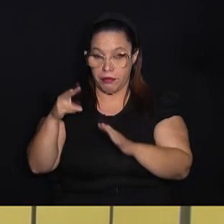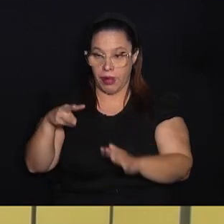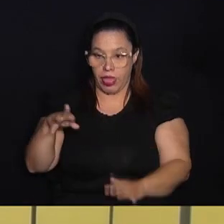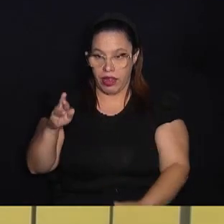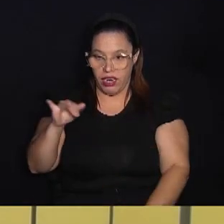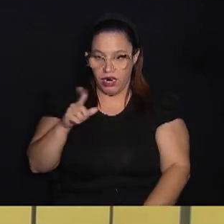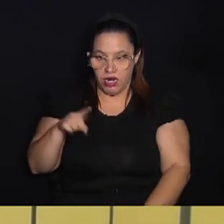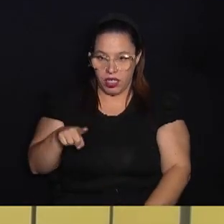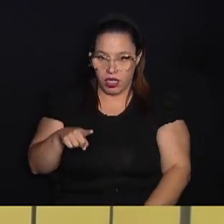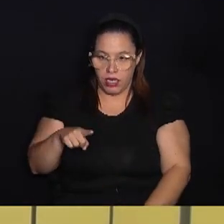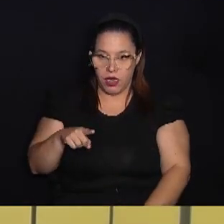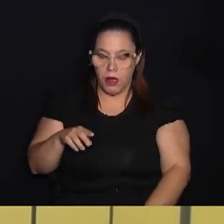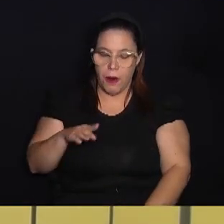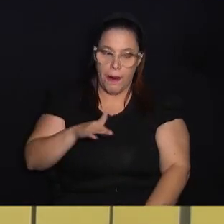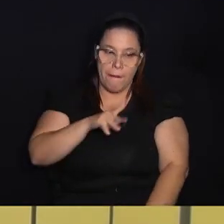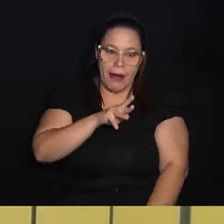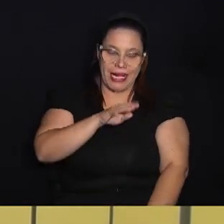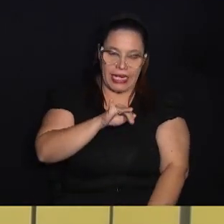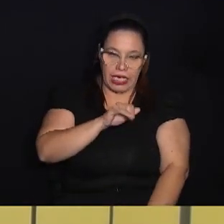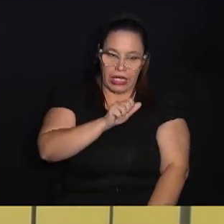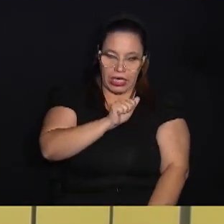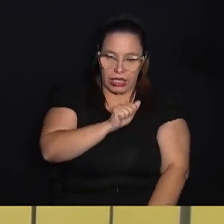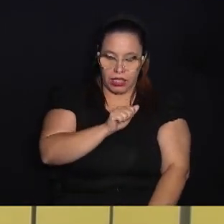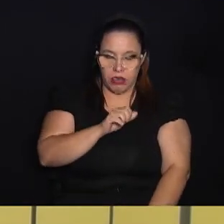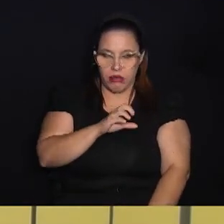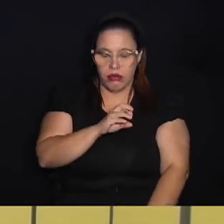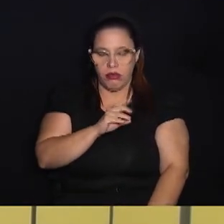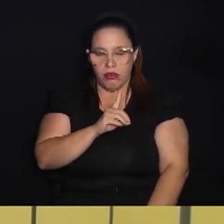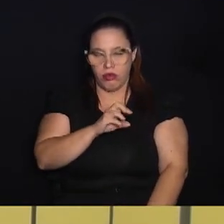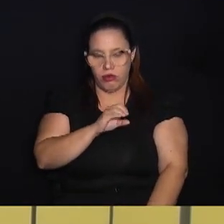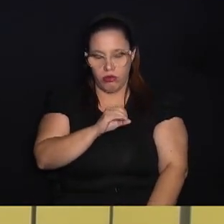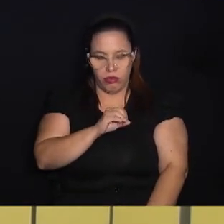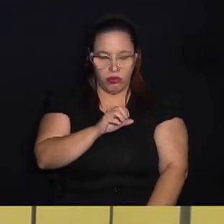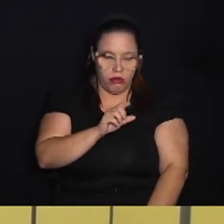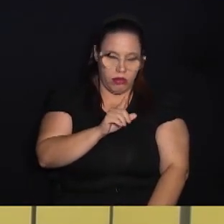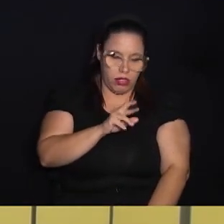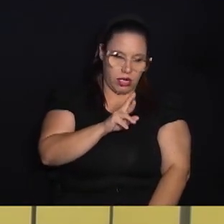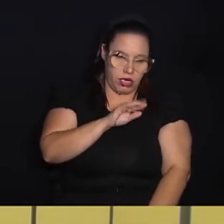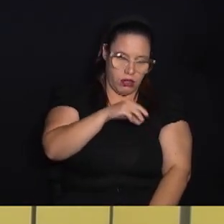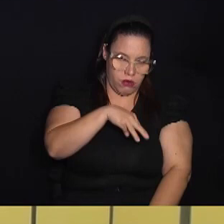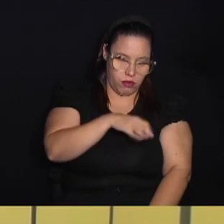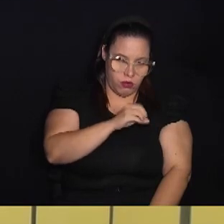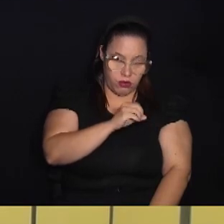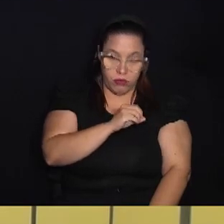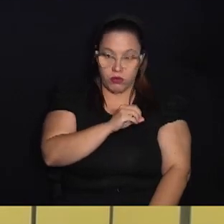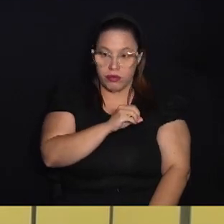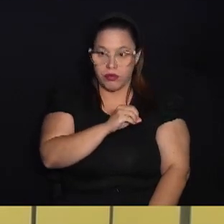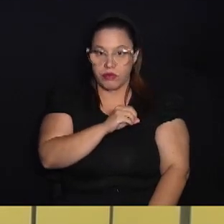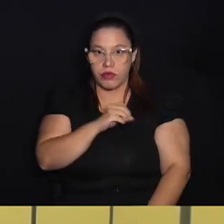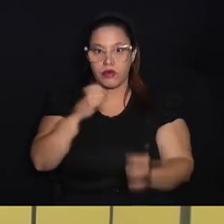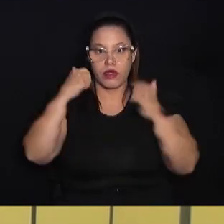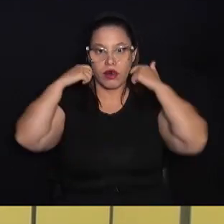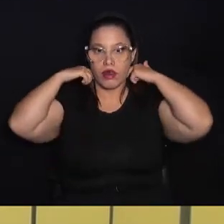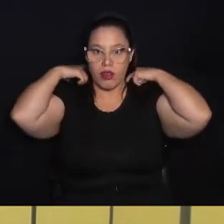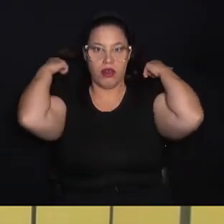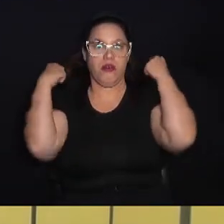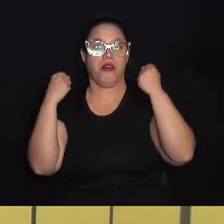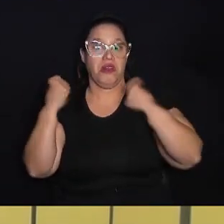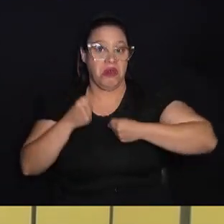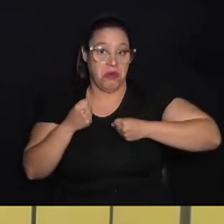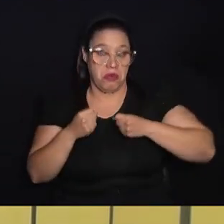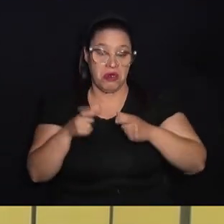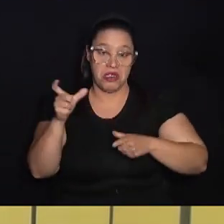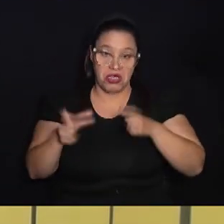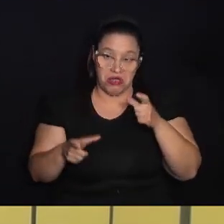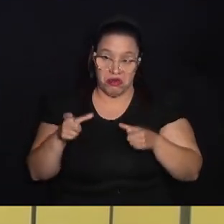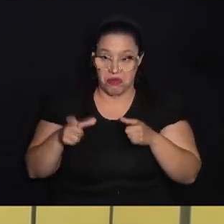da Basílica do Carmo ali perto da do monumento túmulo a Carlos Gomes ali também tinha ali também pode ter gente enterrada